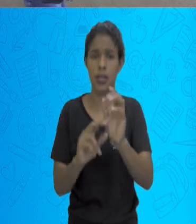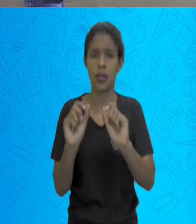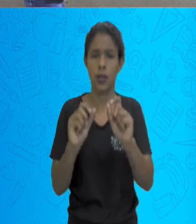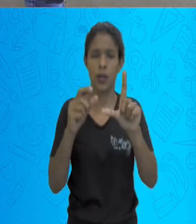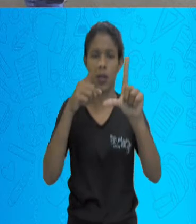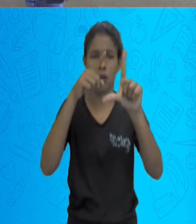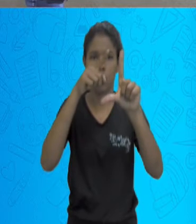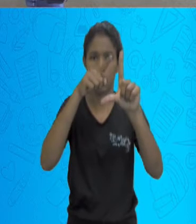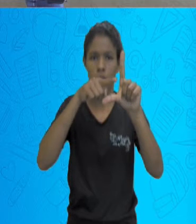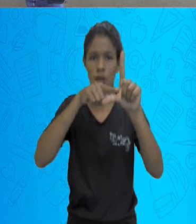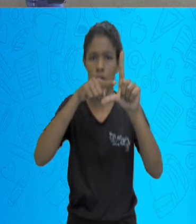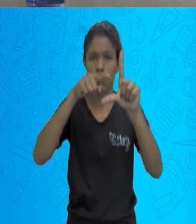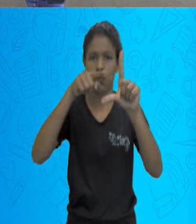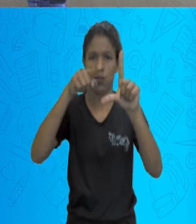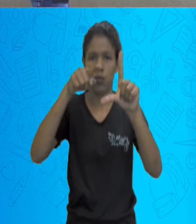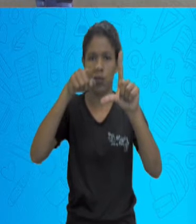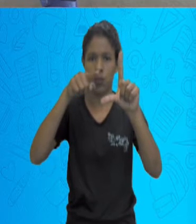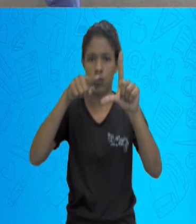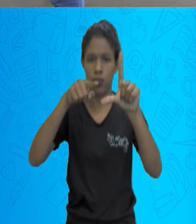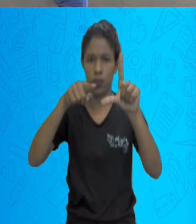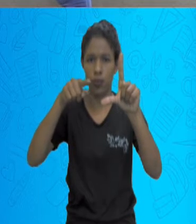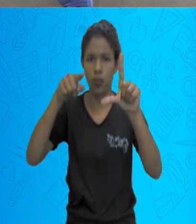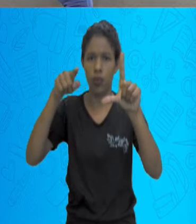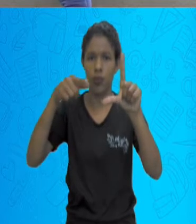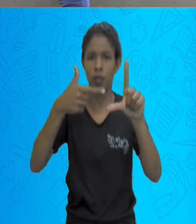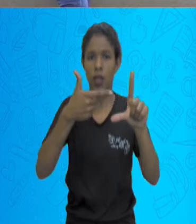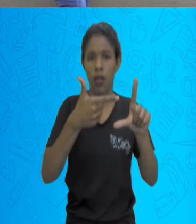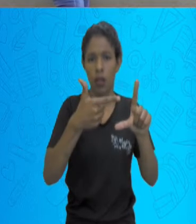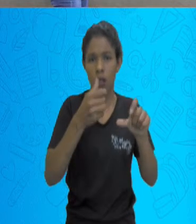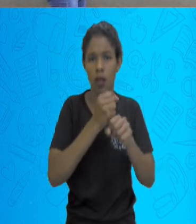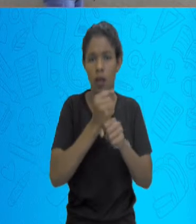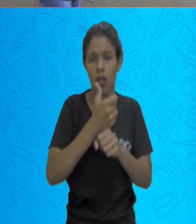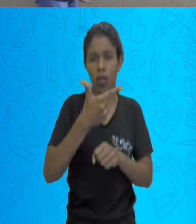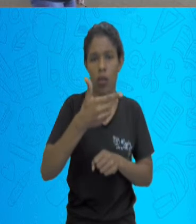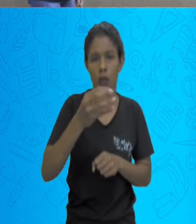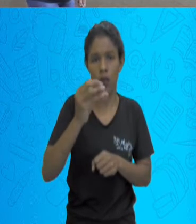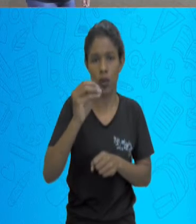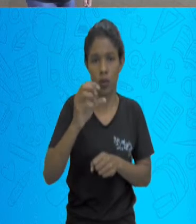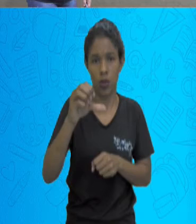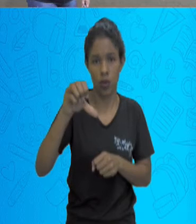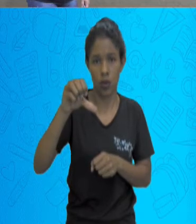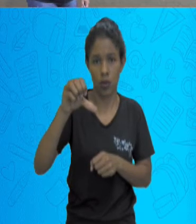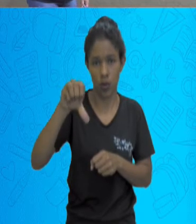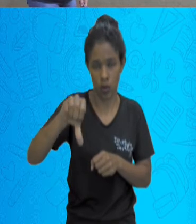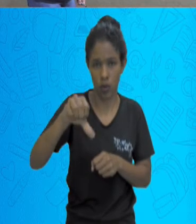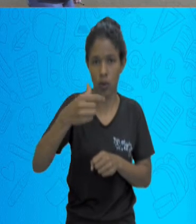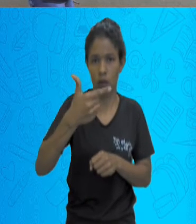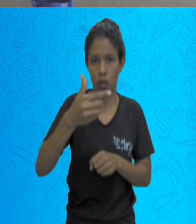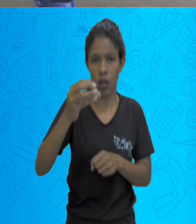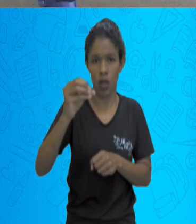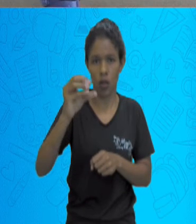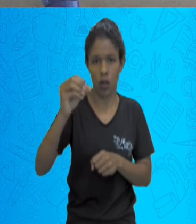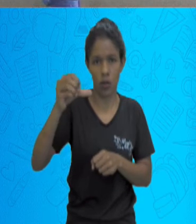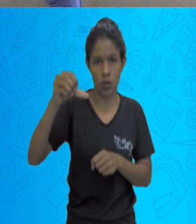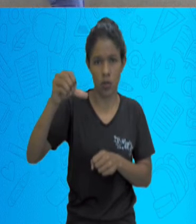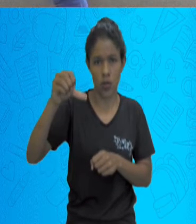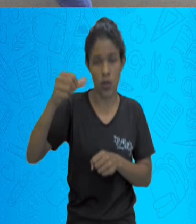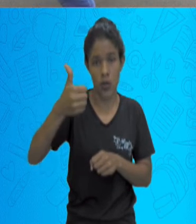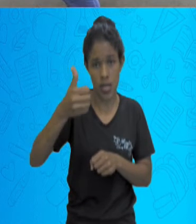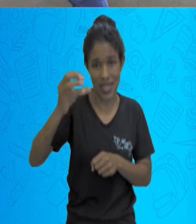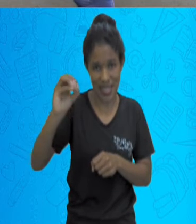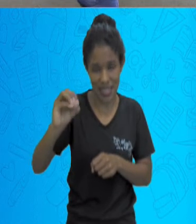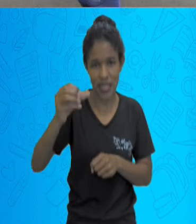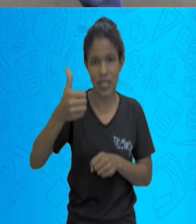receita em relação ao ano anterior foram 2009, 2010, 2015 e 2017. Lembra que